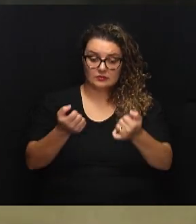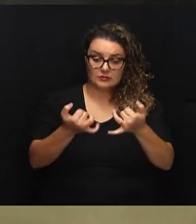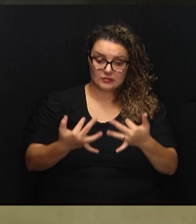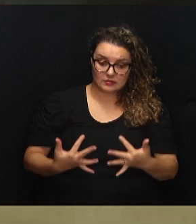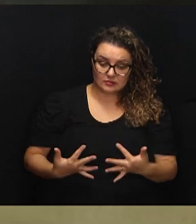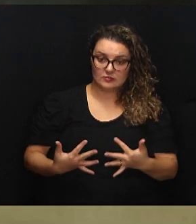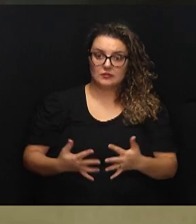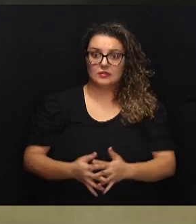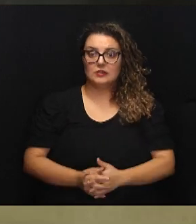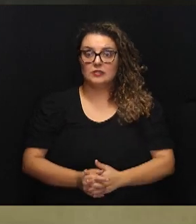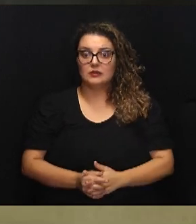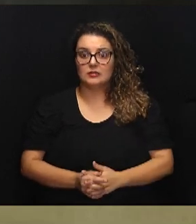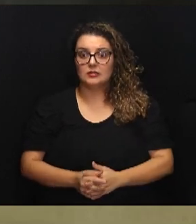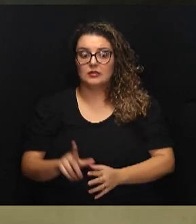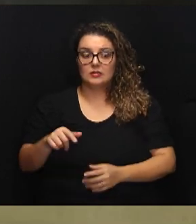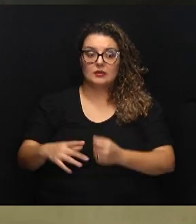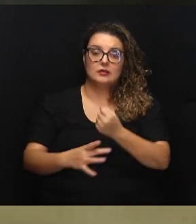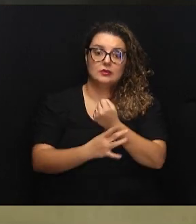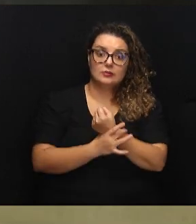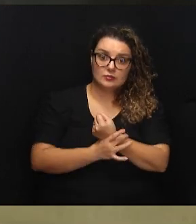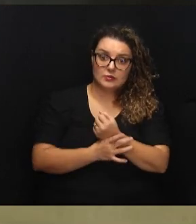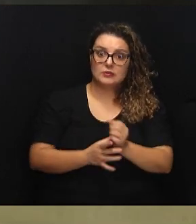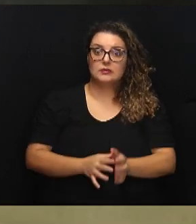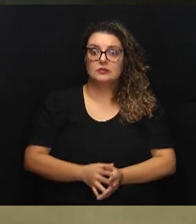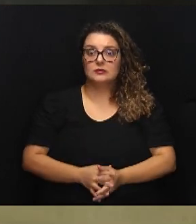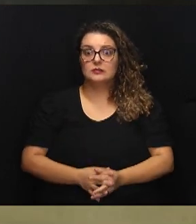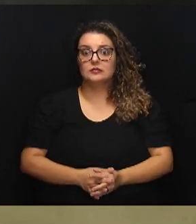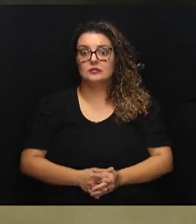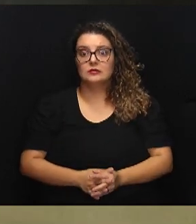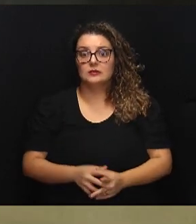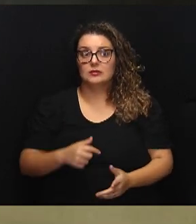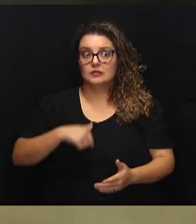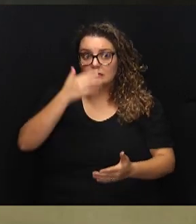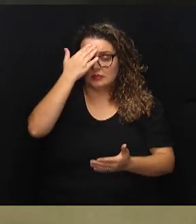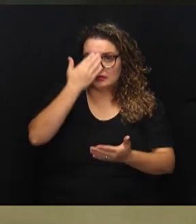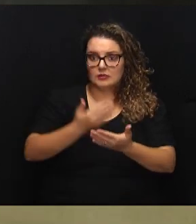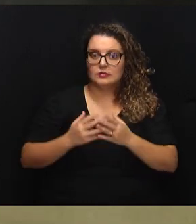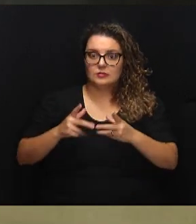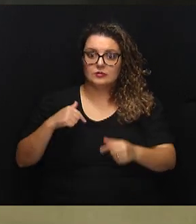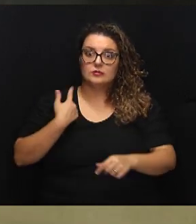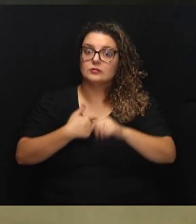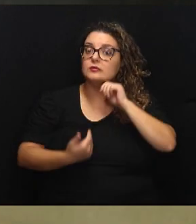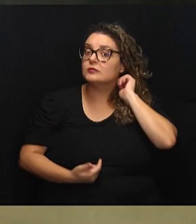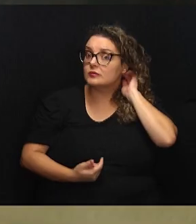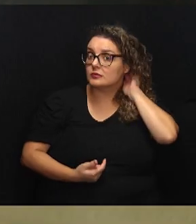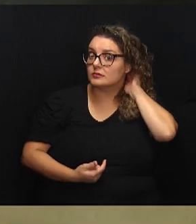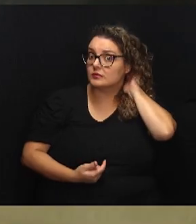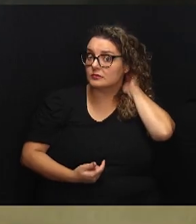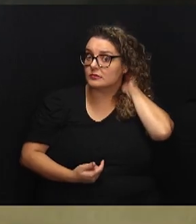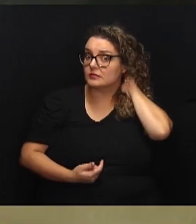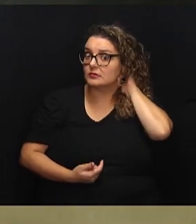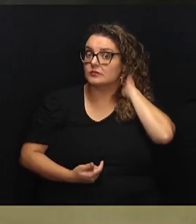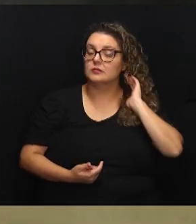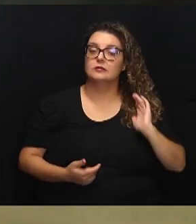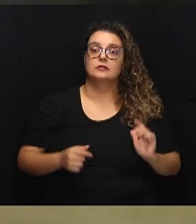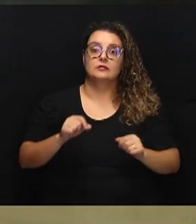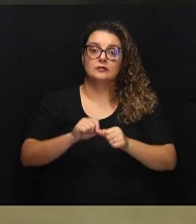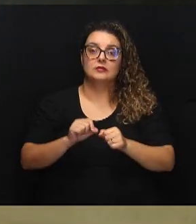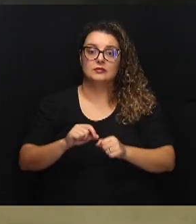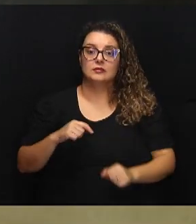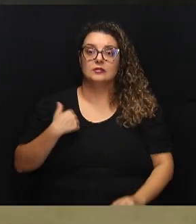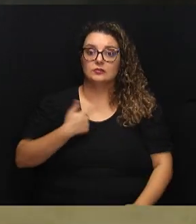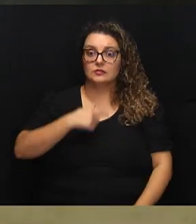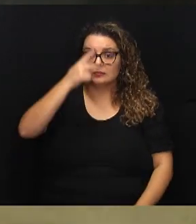que é uma segurança, que eu acredito que todos nós devemos fazer a nossa segurança, né. Pode ter a segurança fora